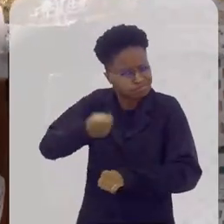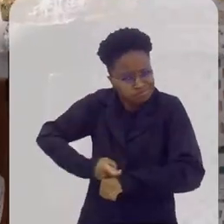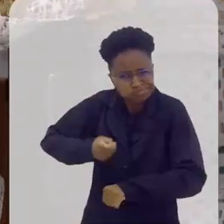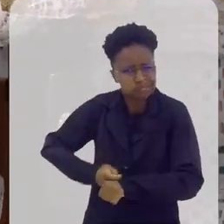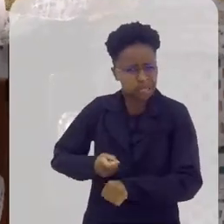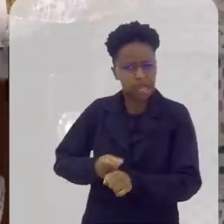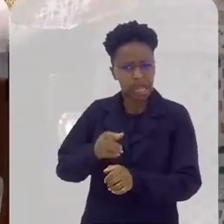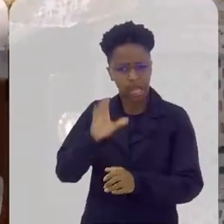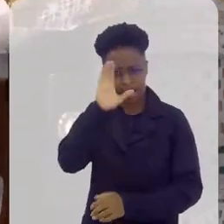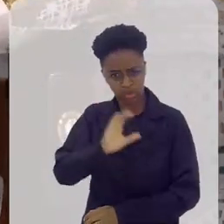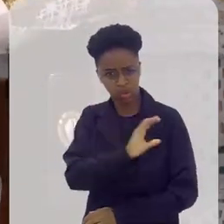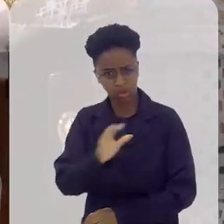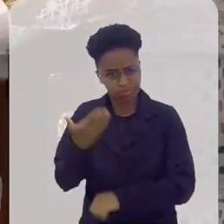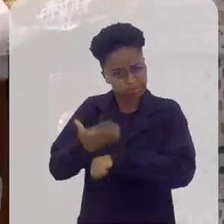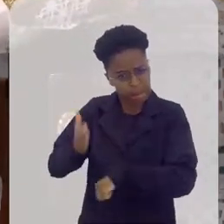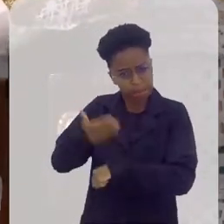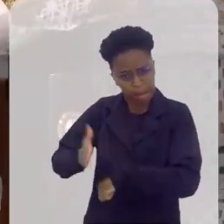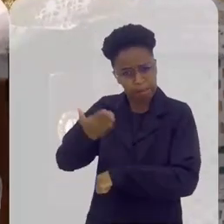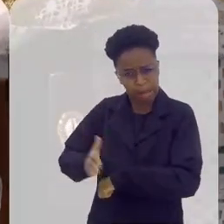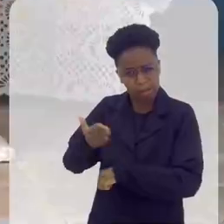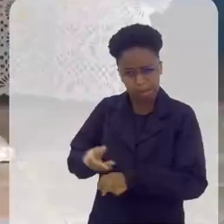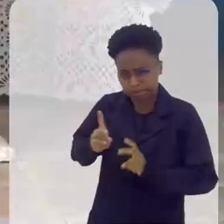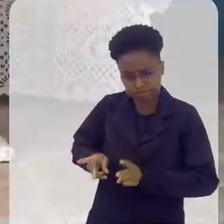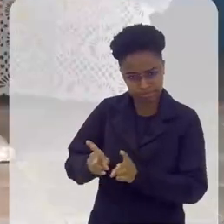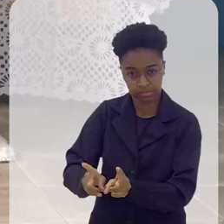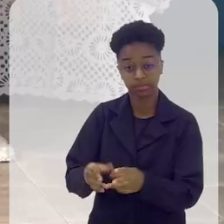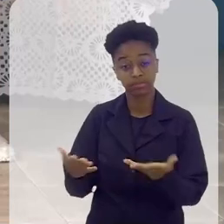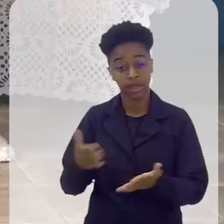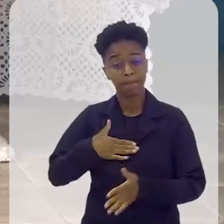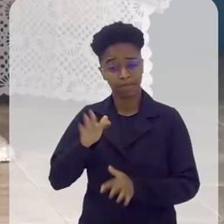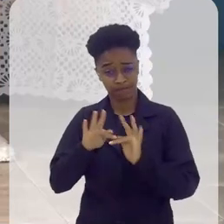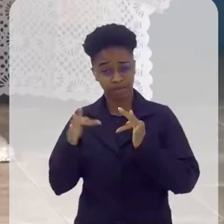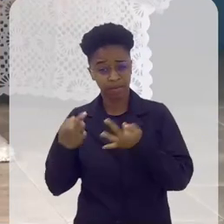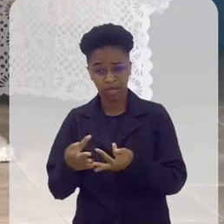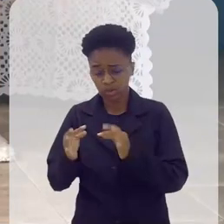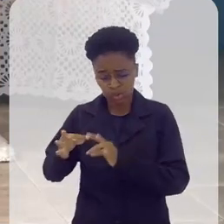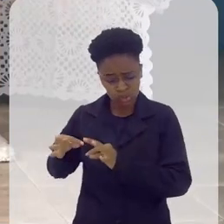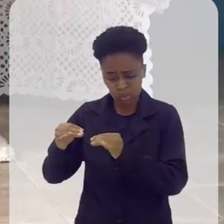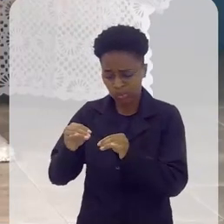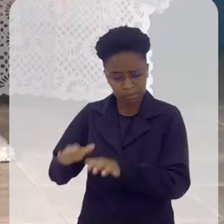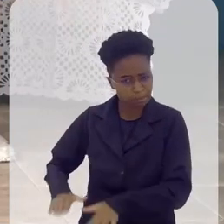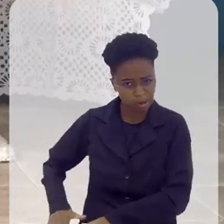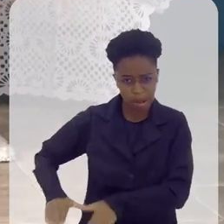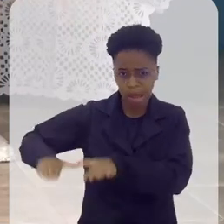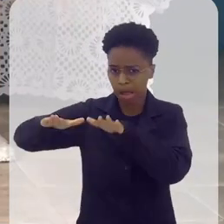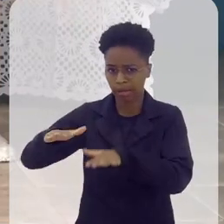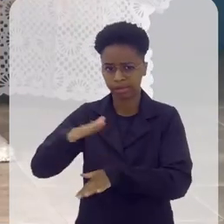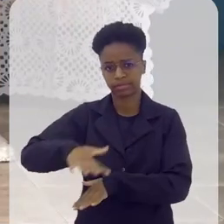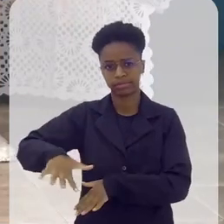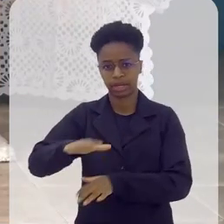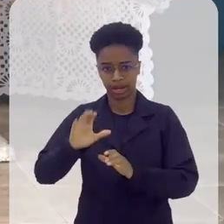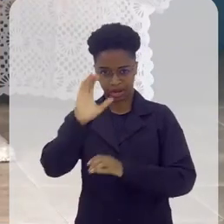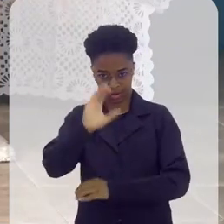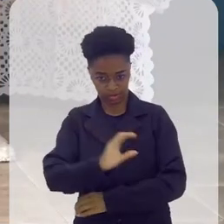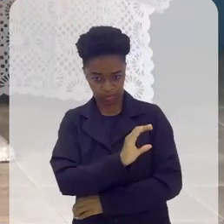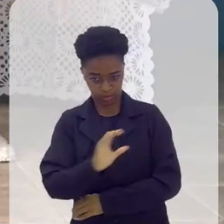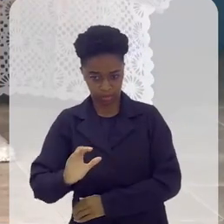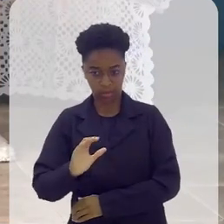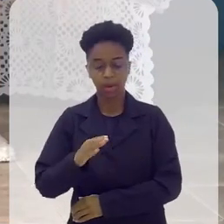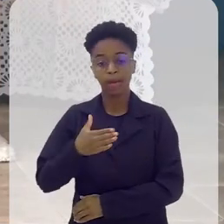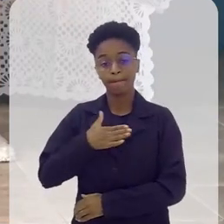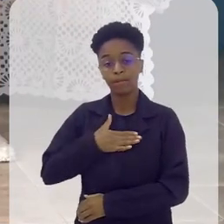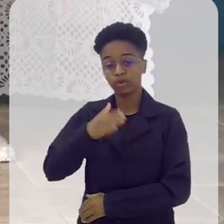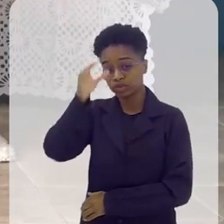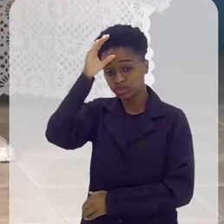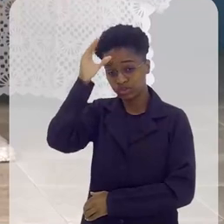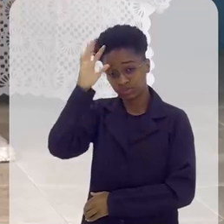católica e praticante do catolicismo. E toda a família foi criada em berço católico. Eis que o meu tio decidiu se casar, o meu